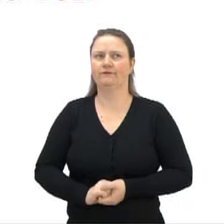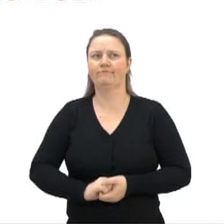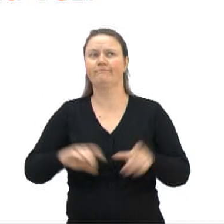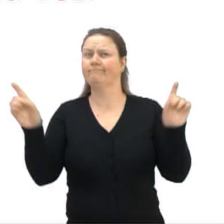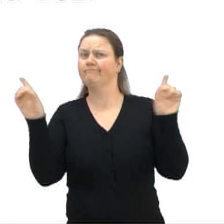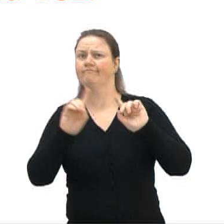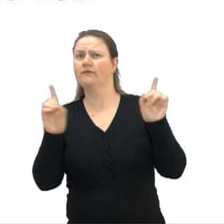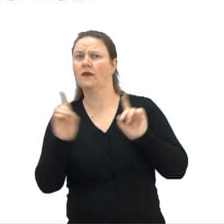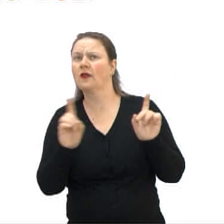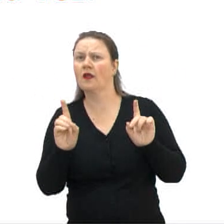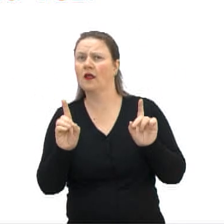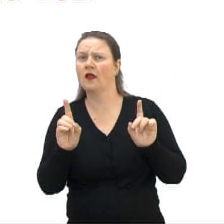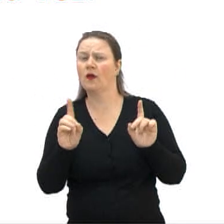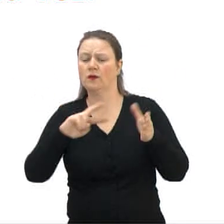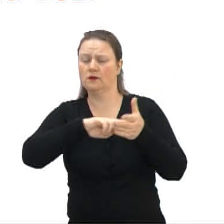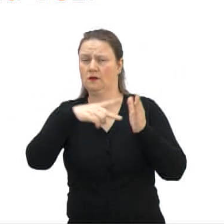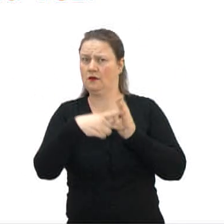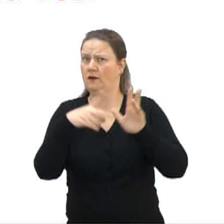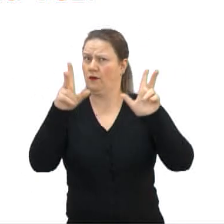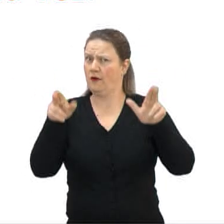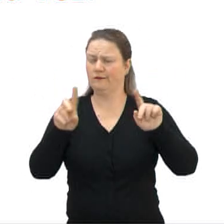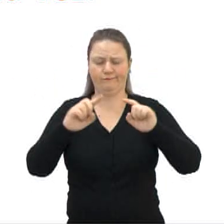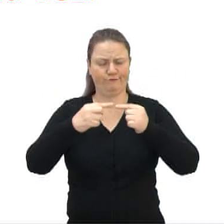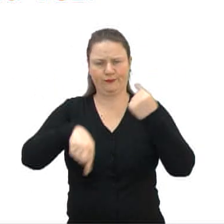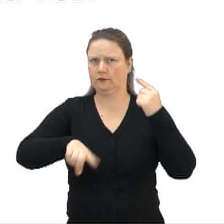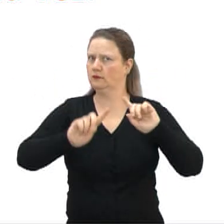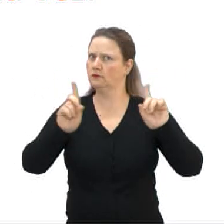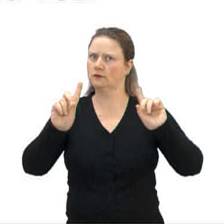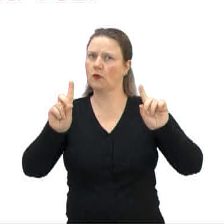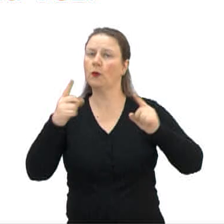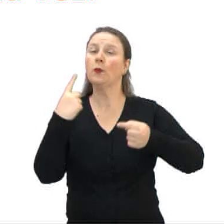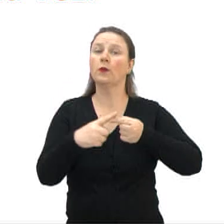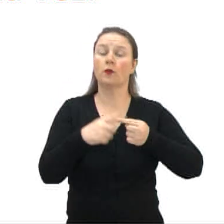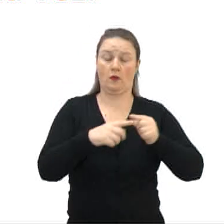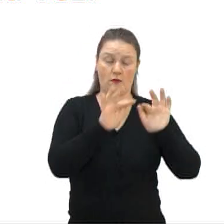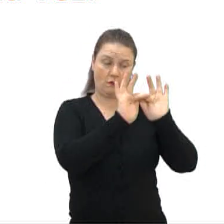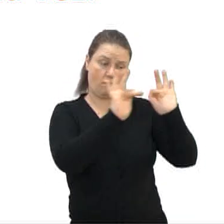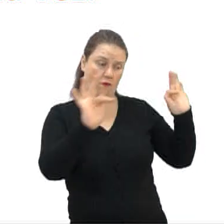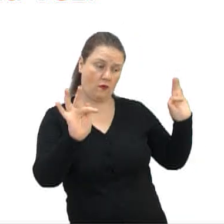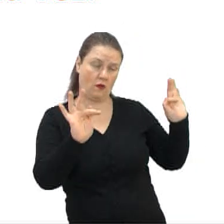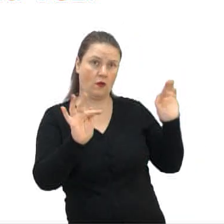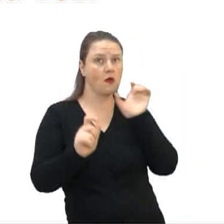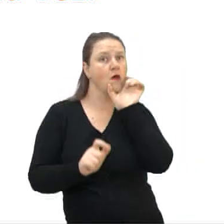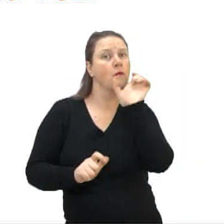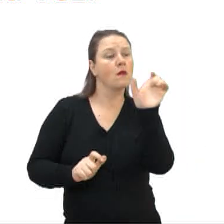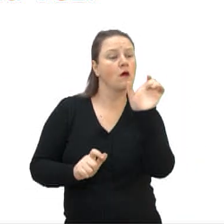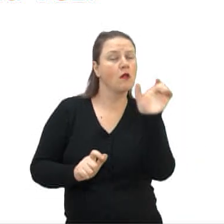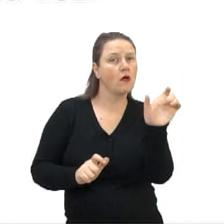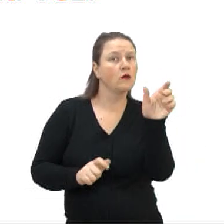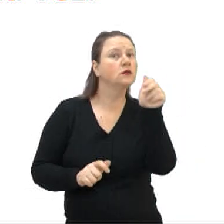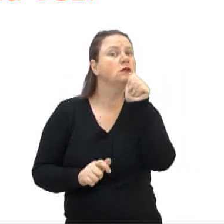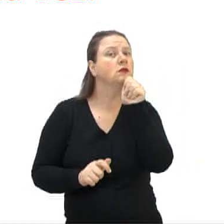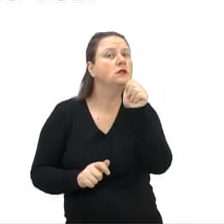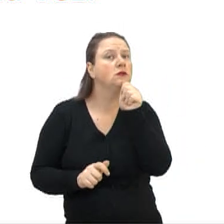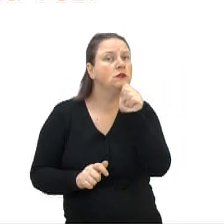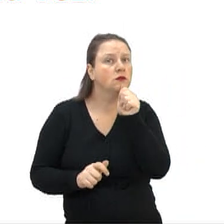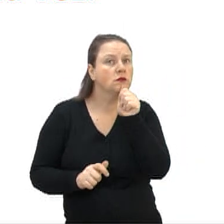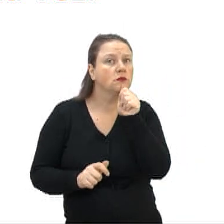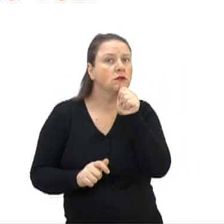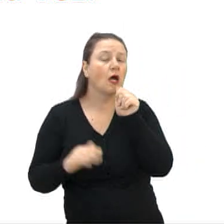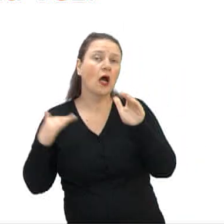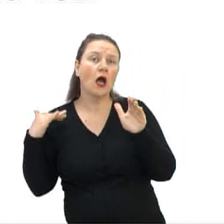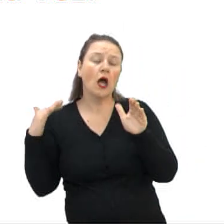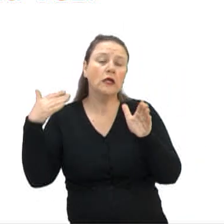Não, não possuem o mesmo sentido. Por quê? Na primeira oração, a palavra ainda possui sentido de